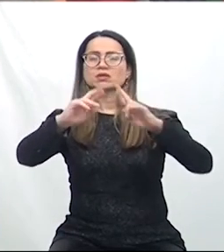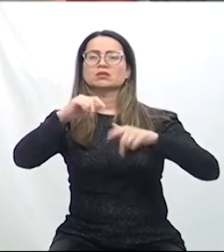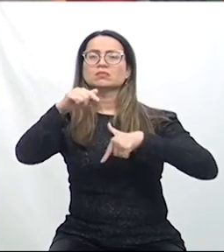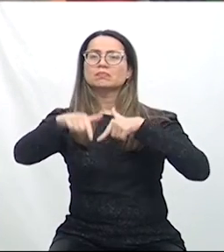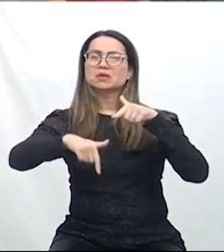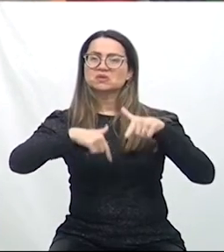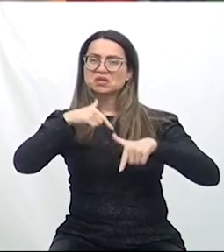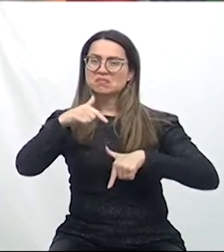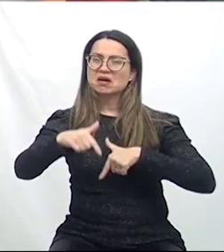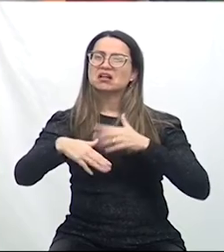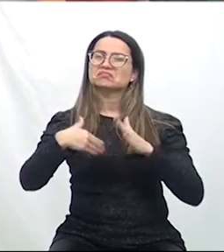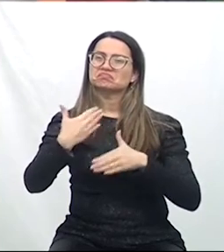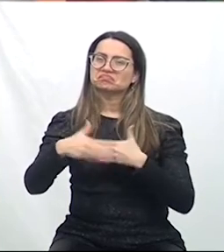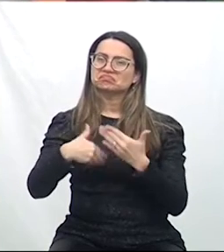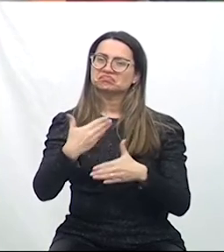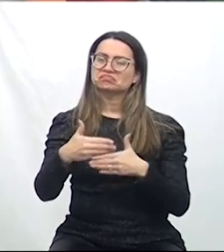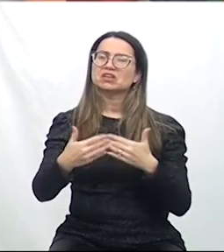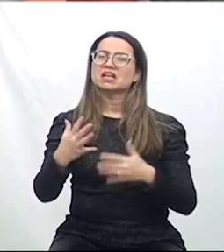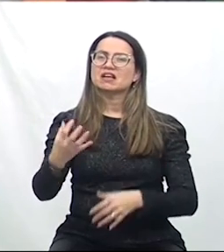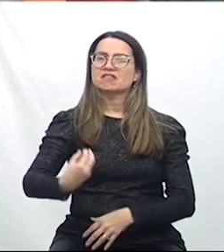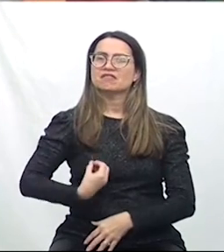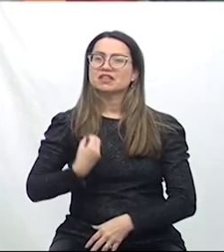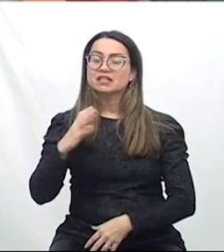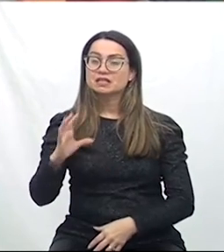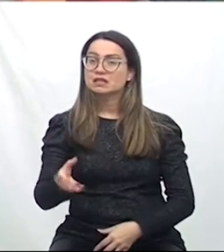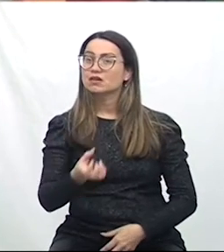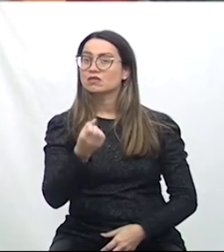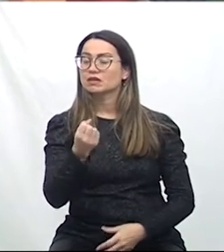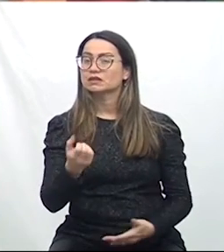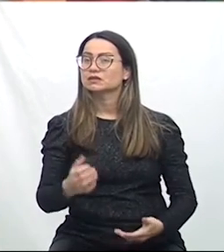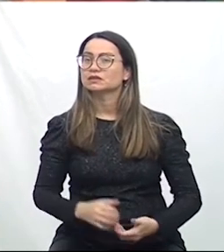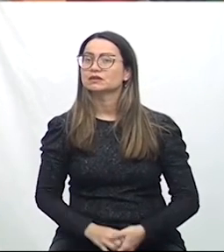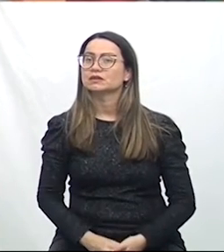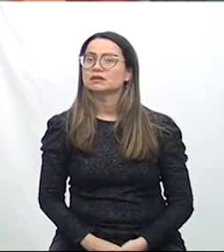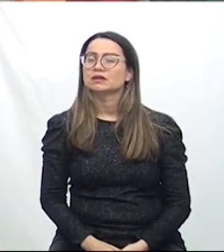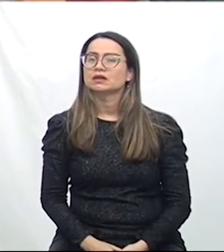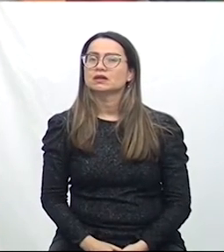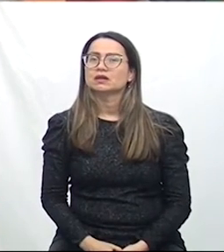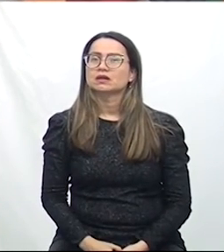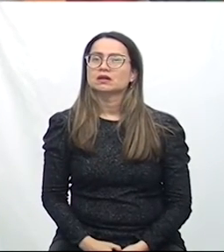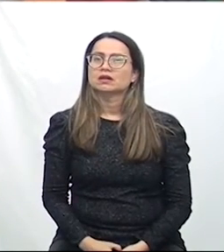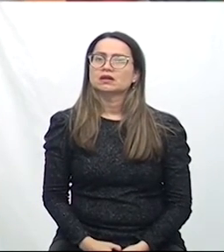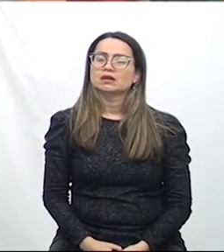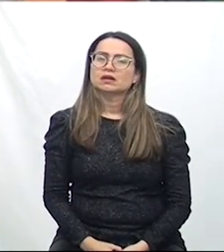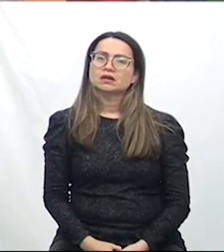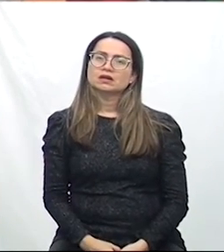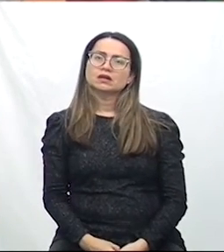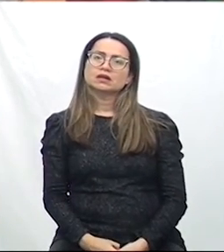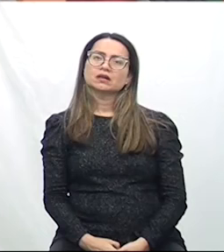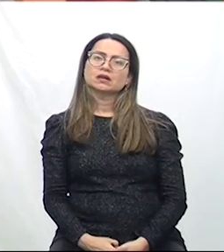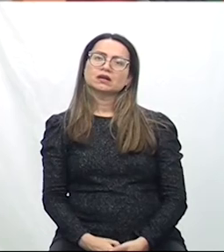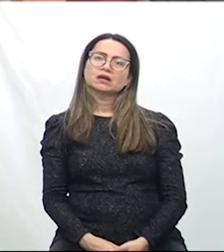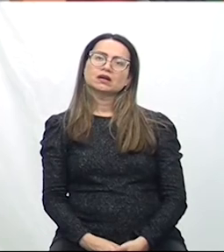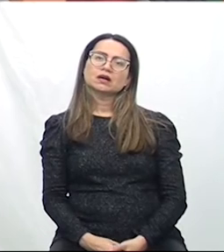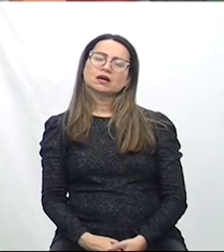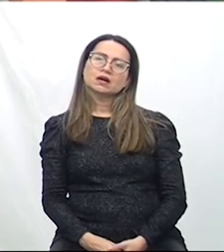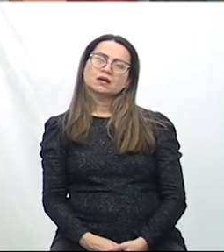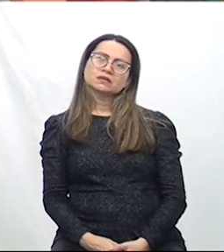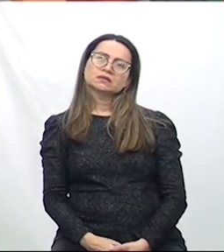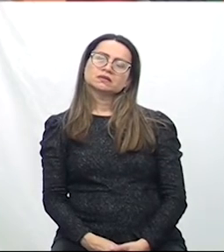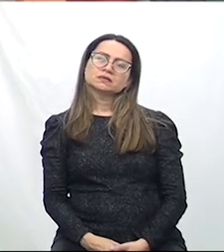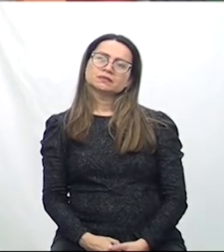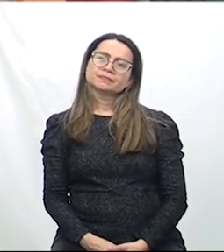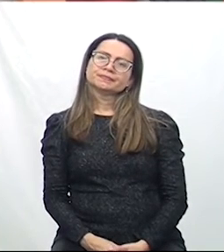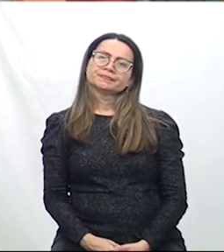que ele tem feito ali salvando vidas. Da mesma forma, o irmão Antenor, ali na Barra Velha, né? No Rincão